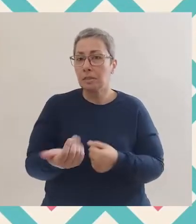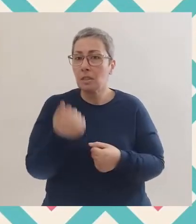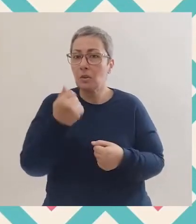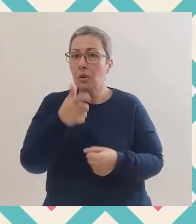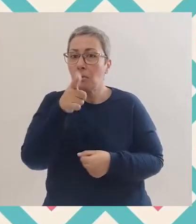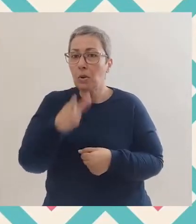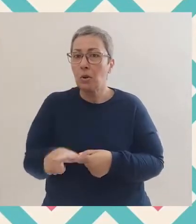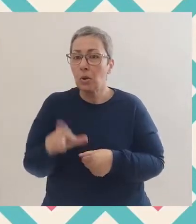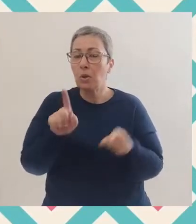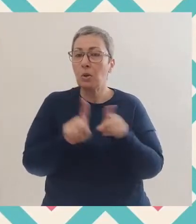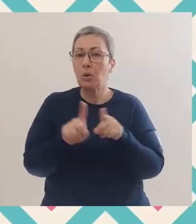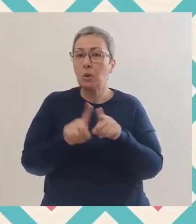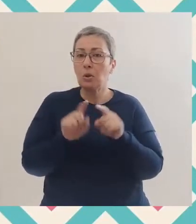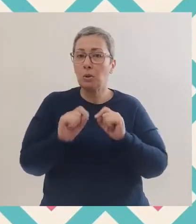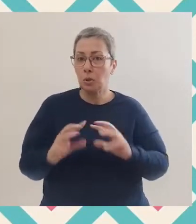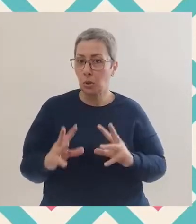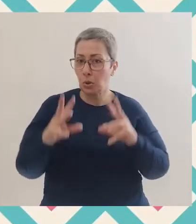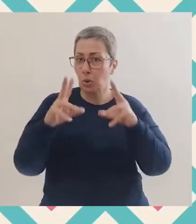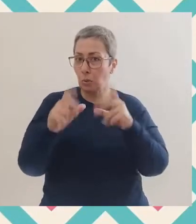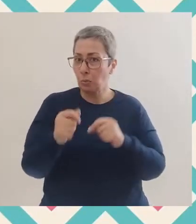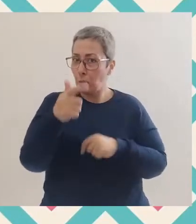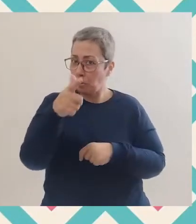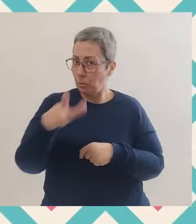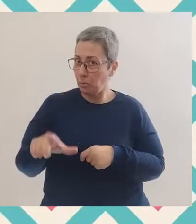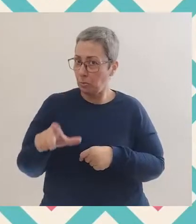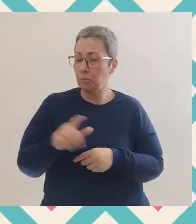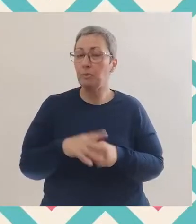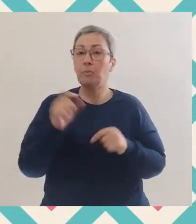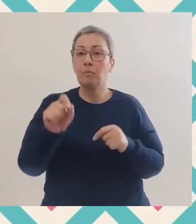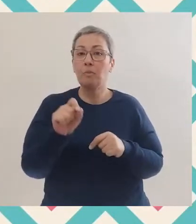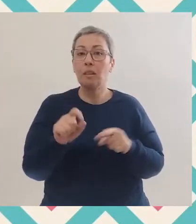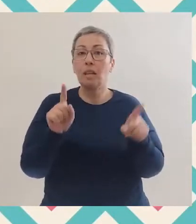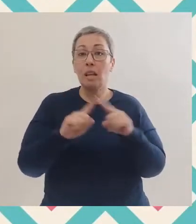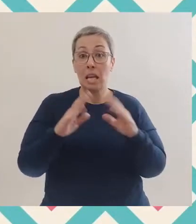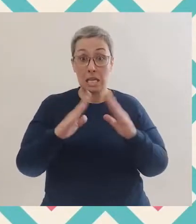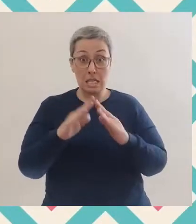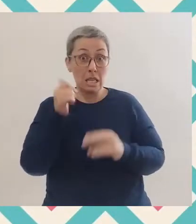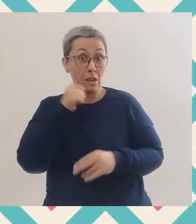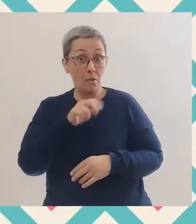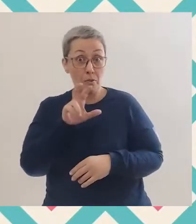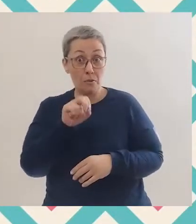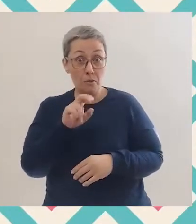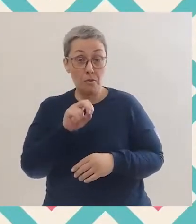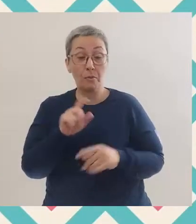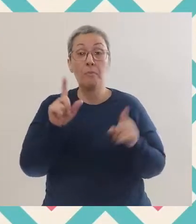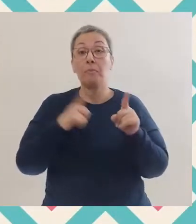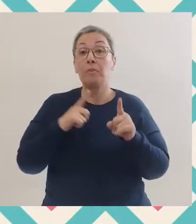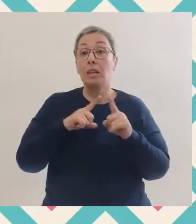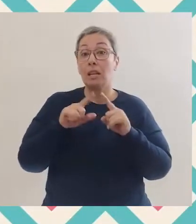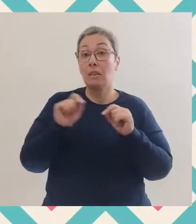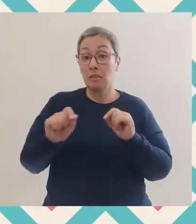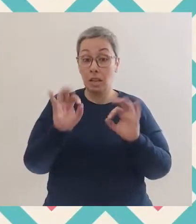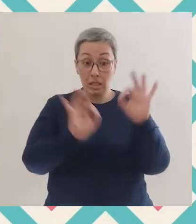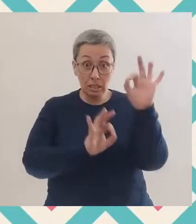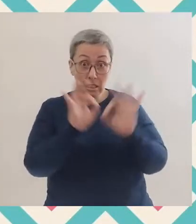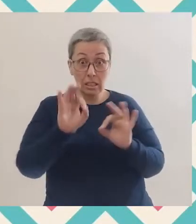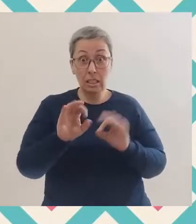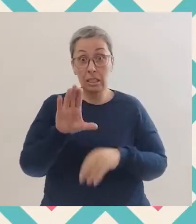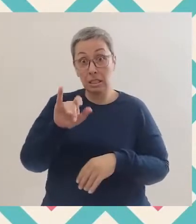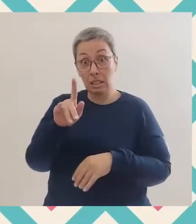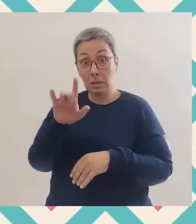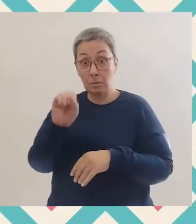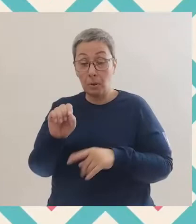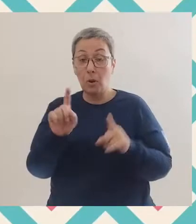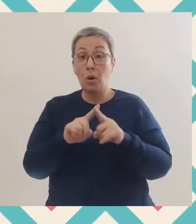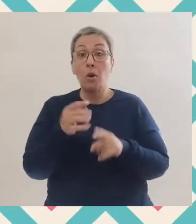repetir novamente. Eu quero todo mundo repetindo. A casinha da vovó, cercadinha de cipó.